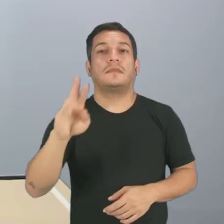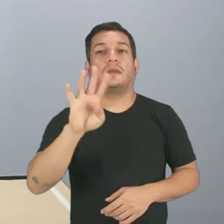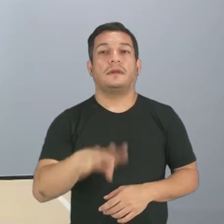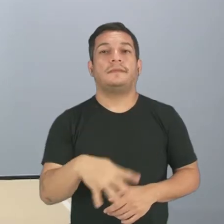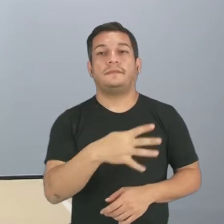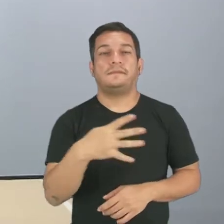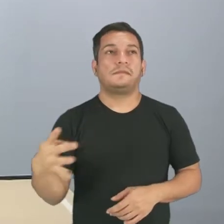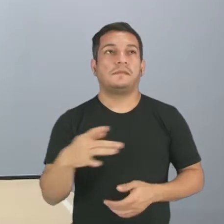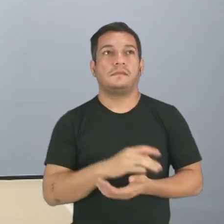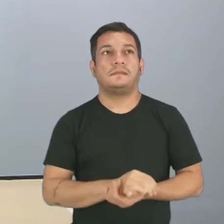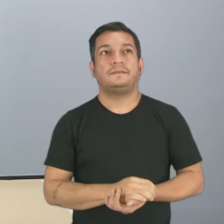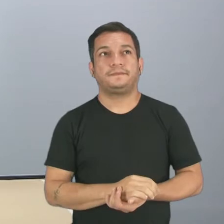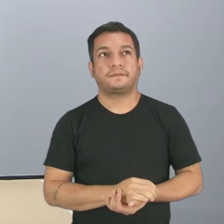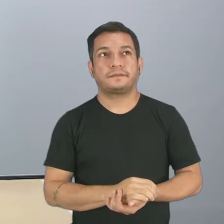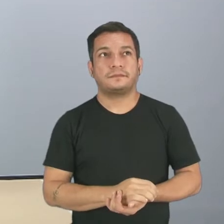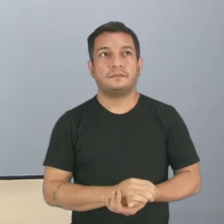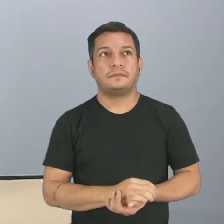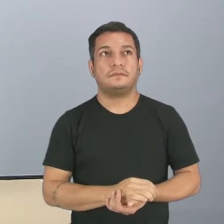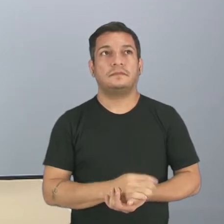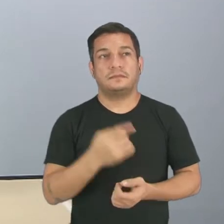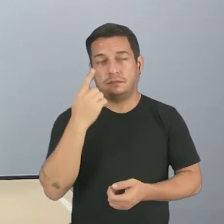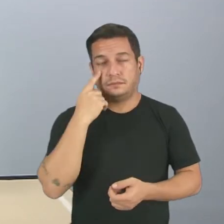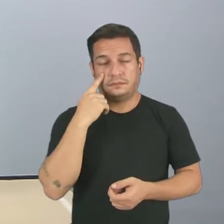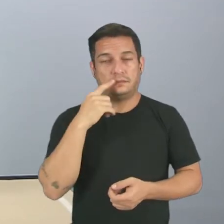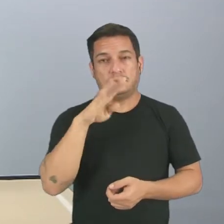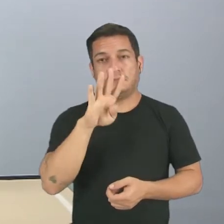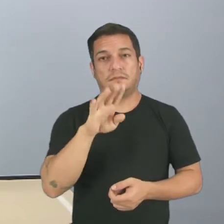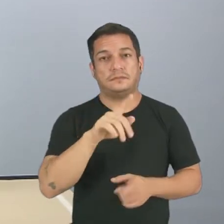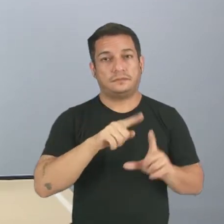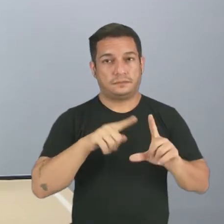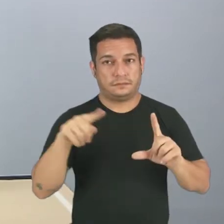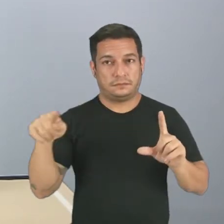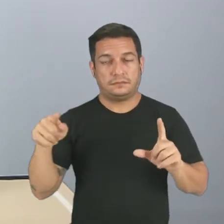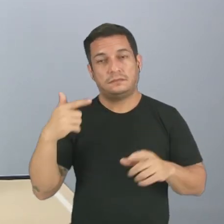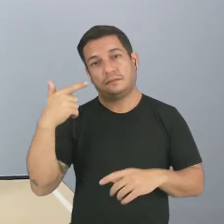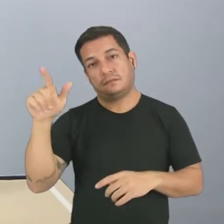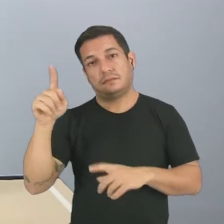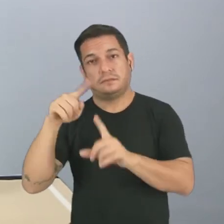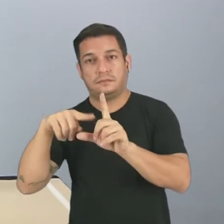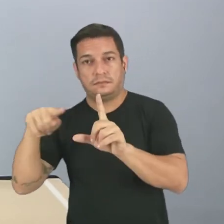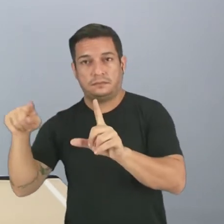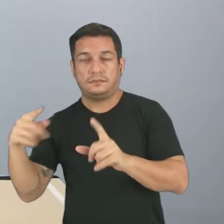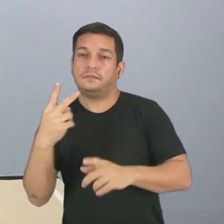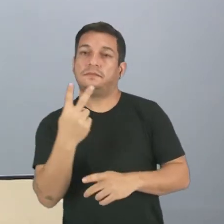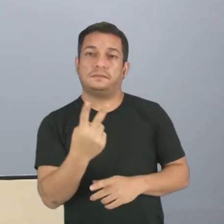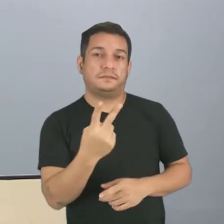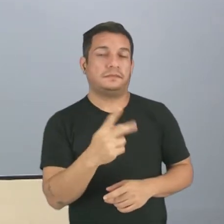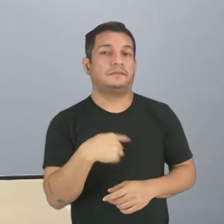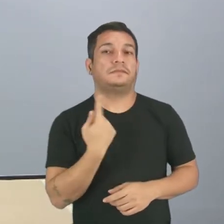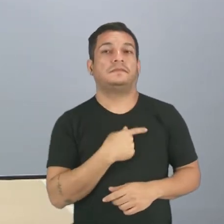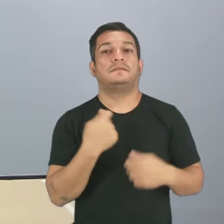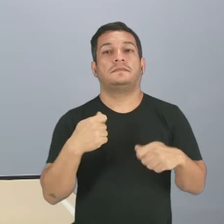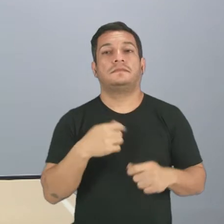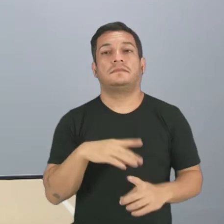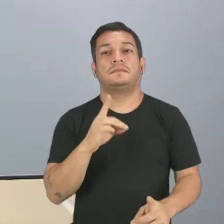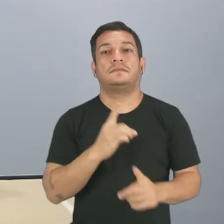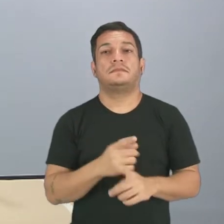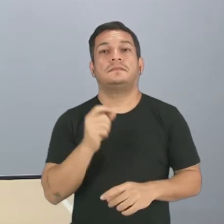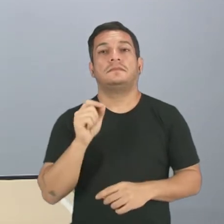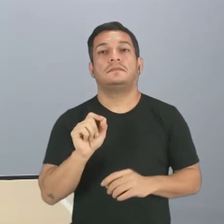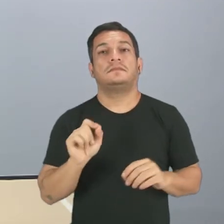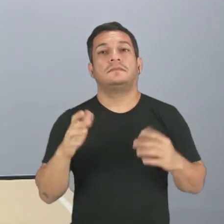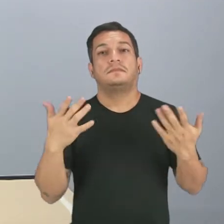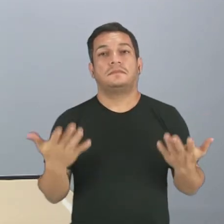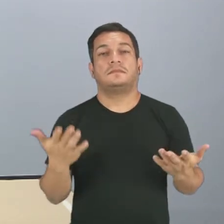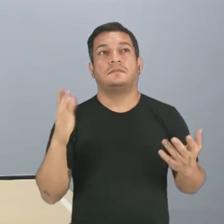tabela. Esse é um gráfico e esse é outro gráfico. Nós precisamos descobrir